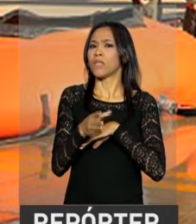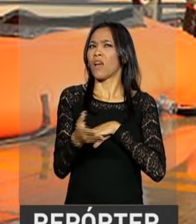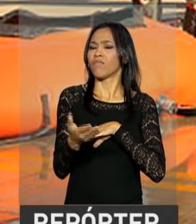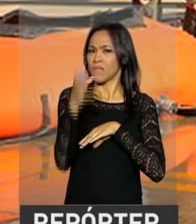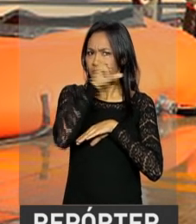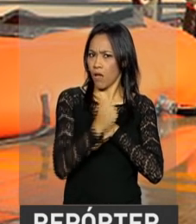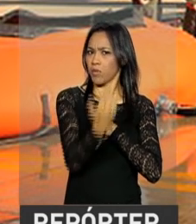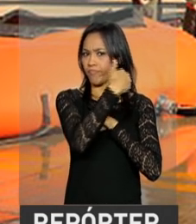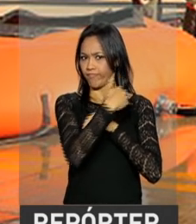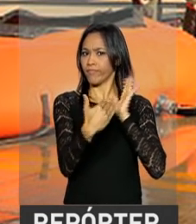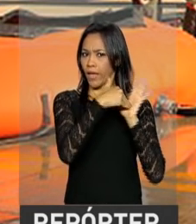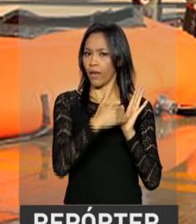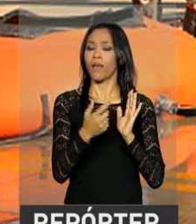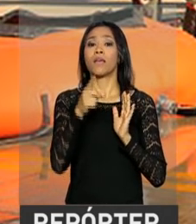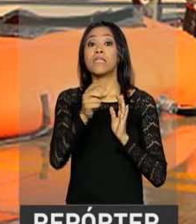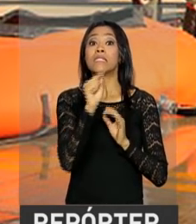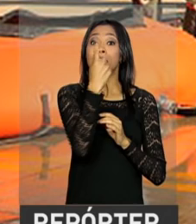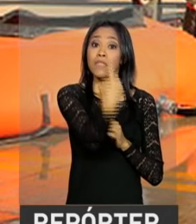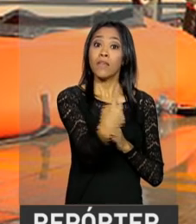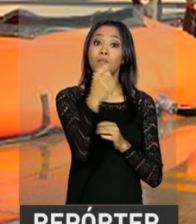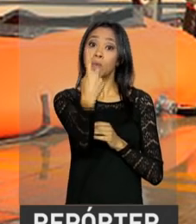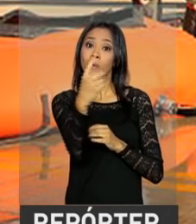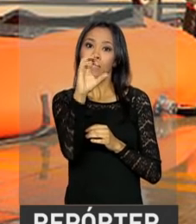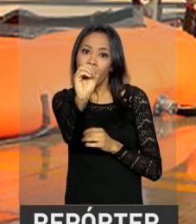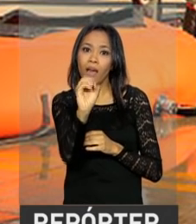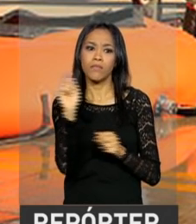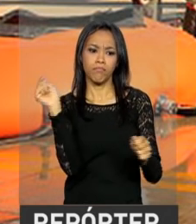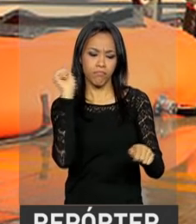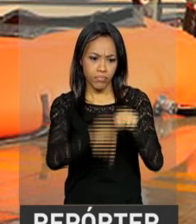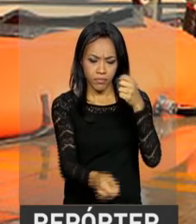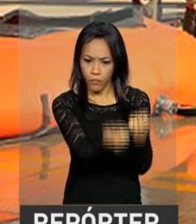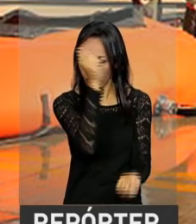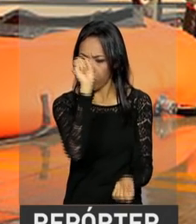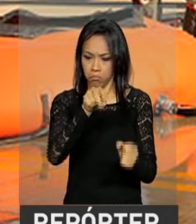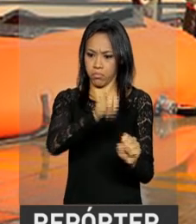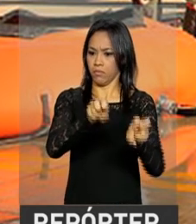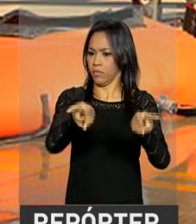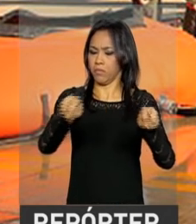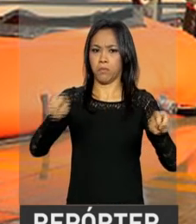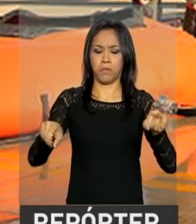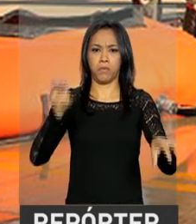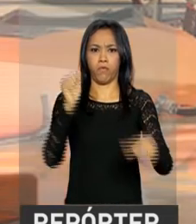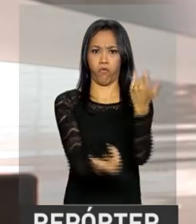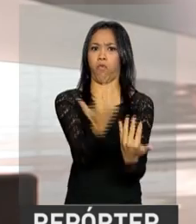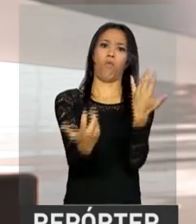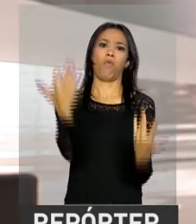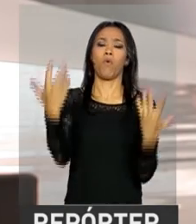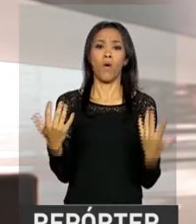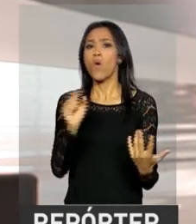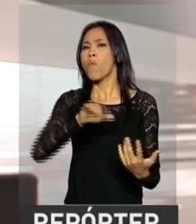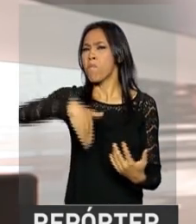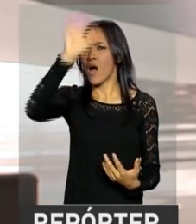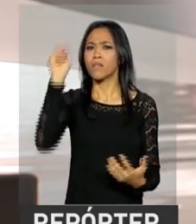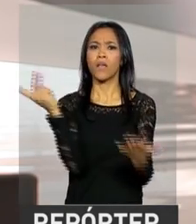sábado, 110 incêndios florestais ainda estavam ativos no país. As regiões que foram mais afetadas